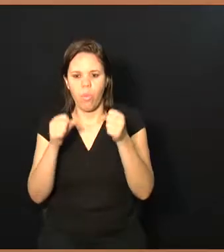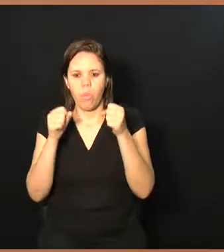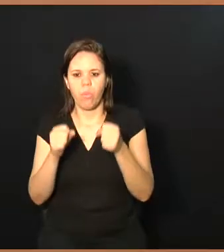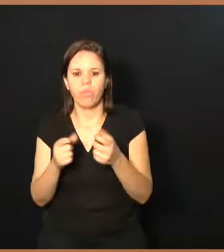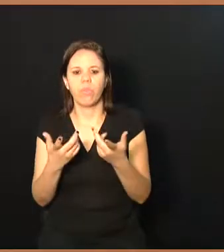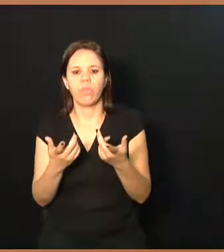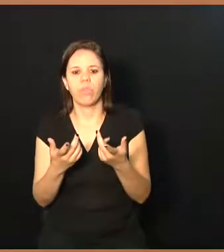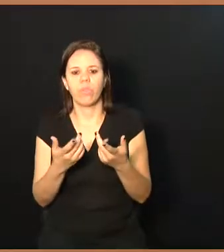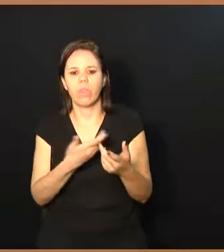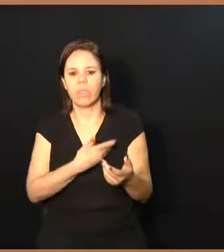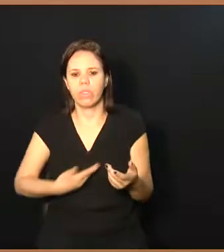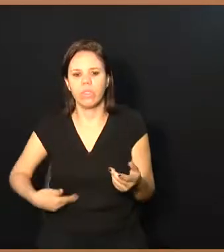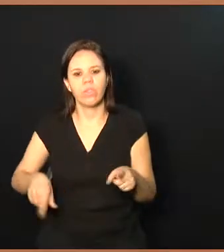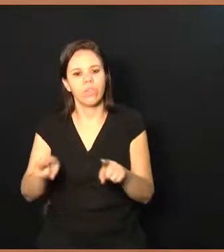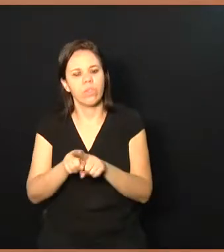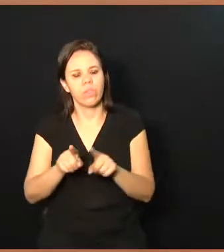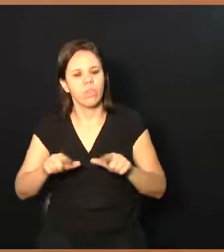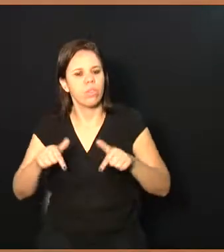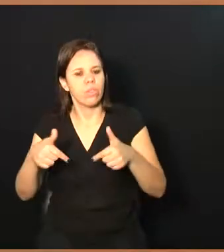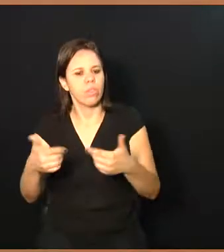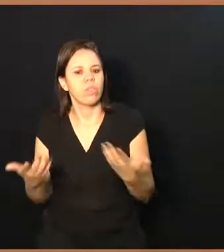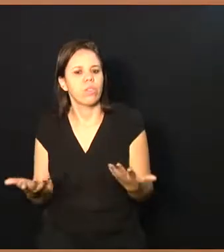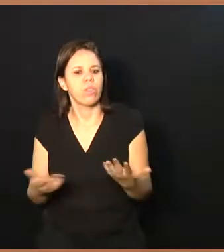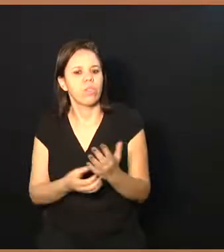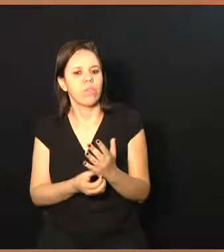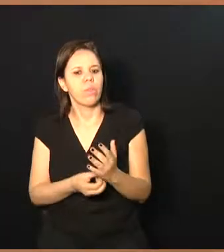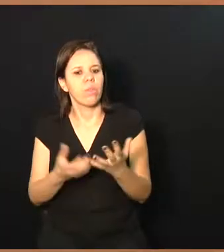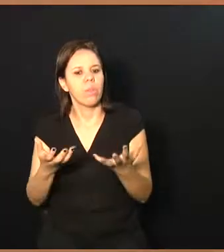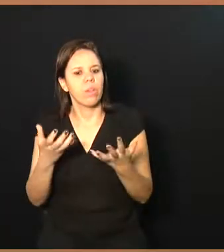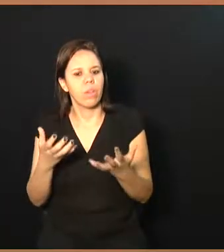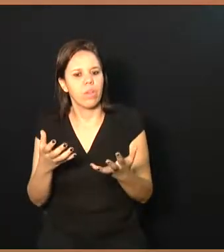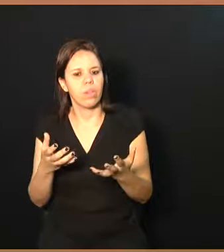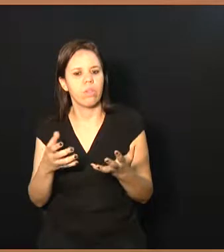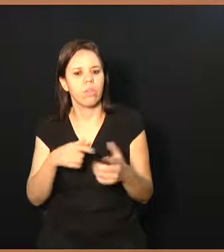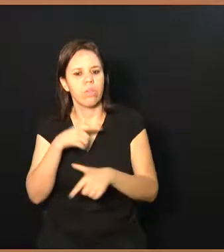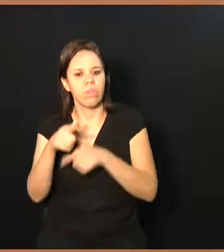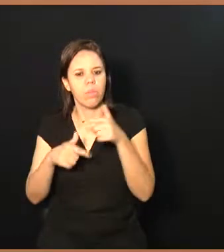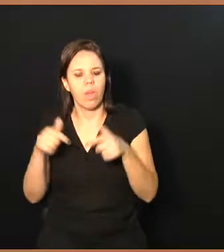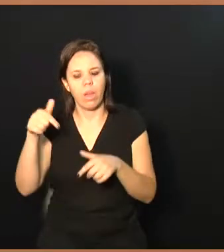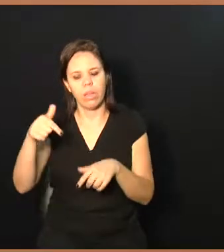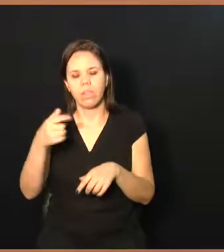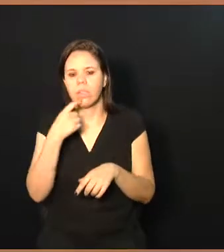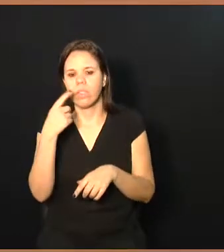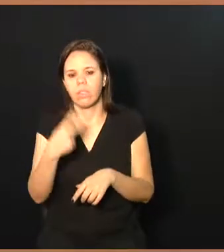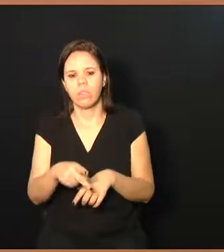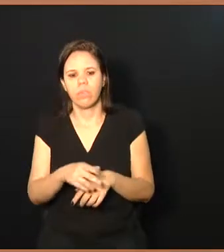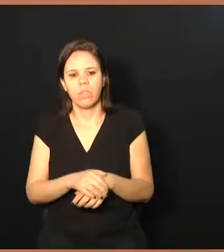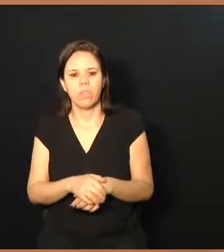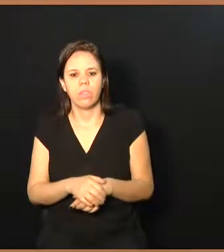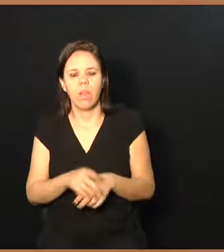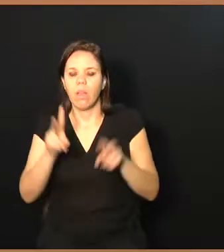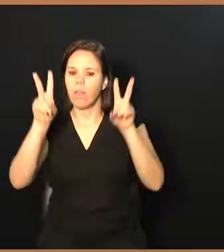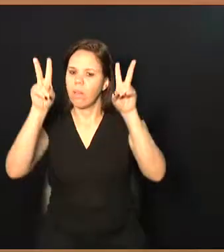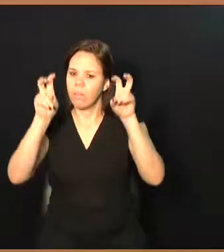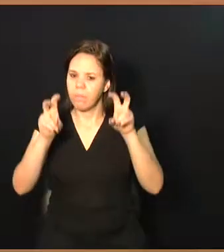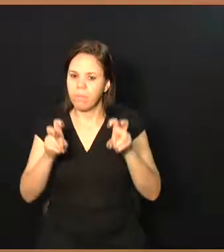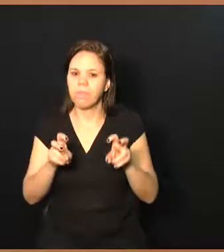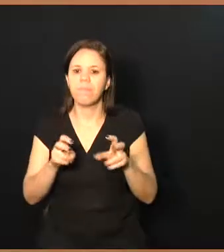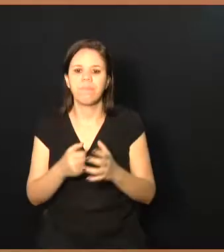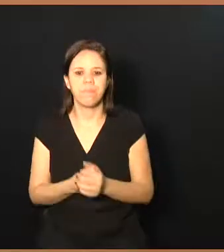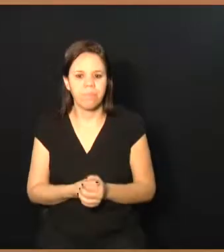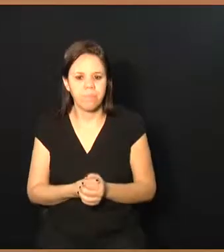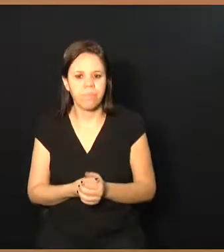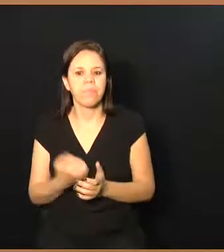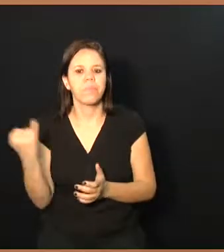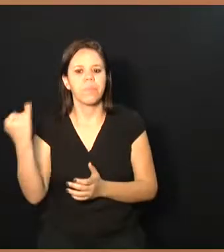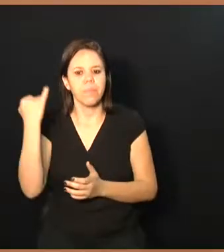que atuam ou pretendem atuar com o comércio exterior aqui na cidade de Campinas. Eu acho que são temas